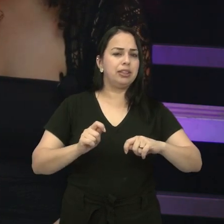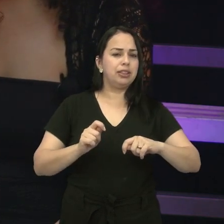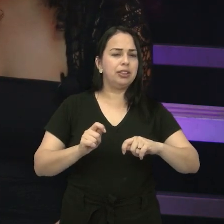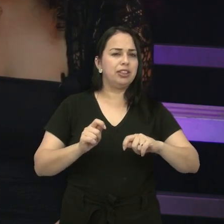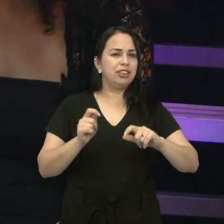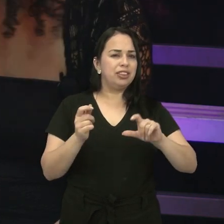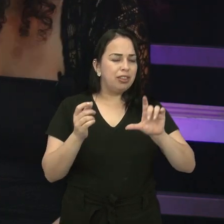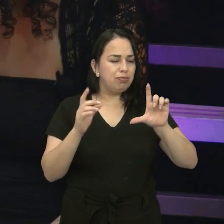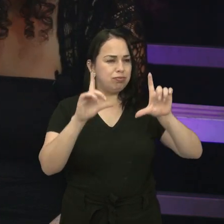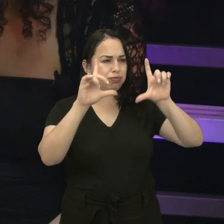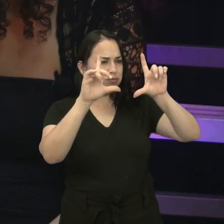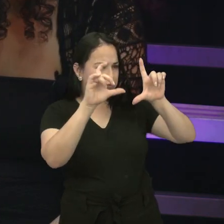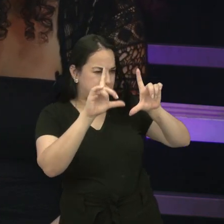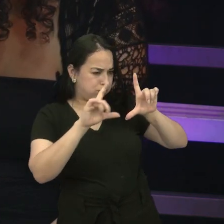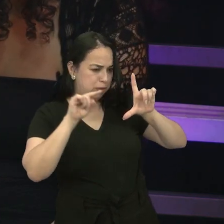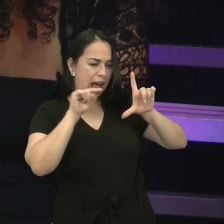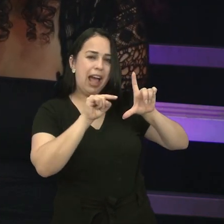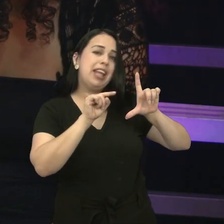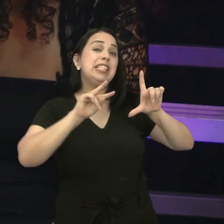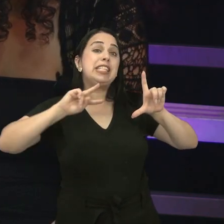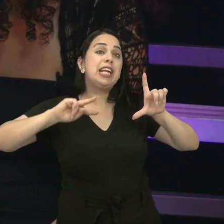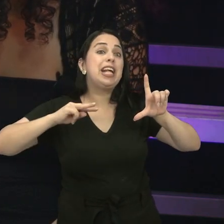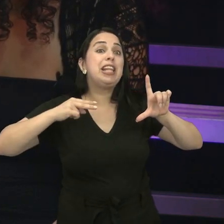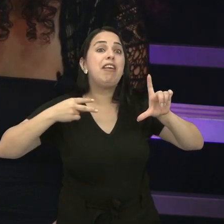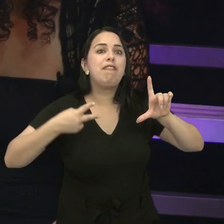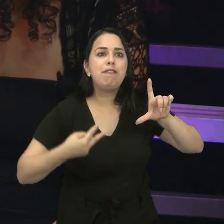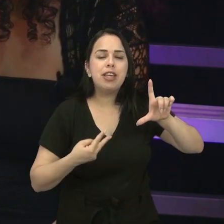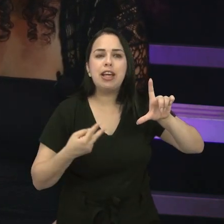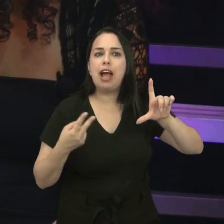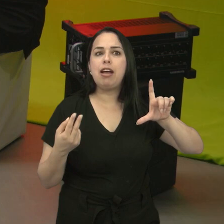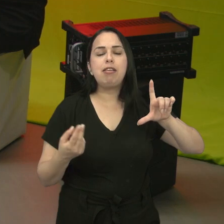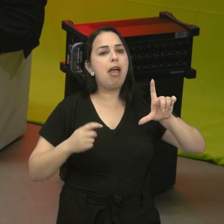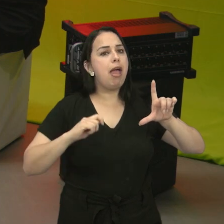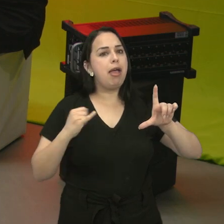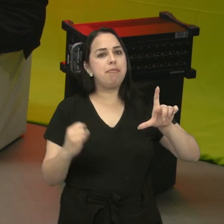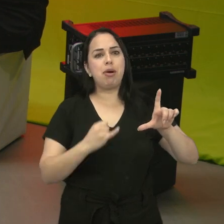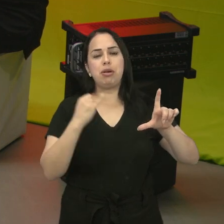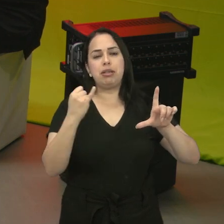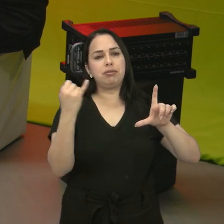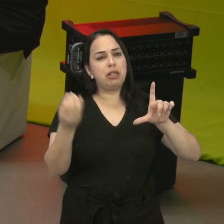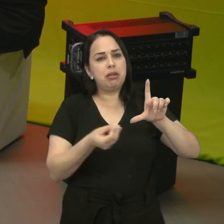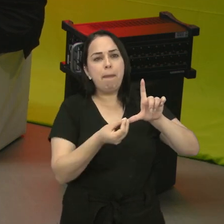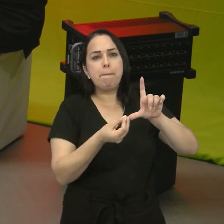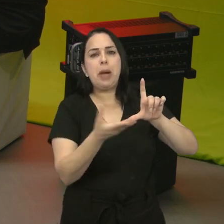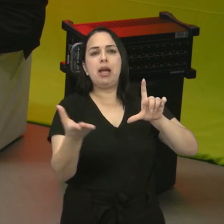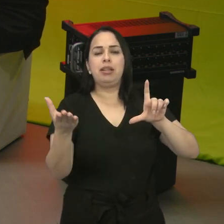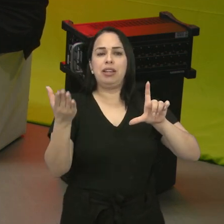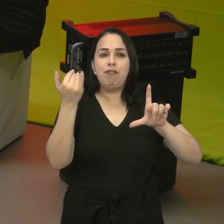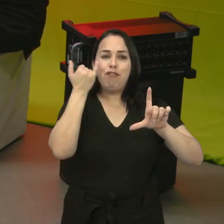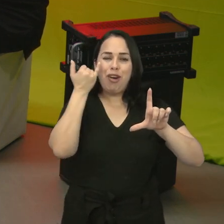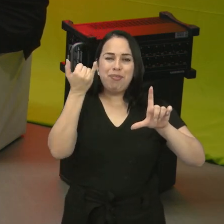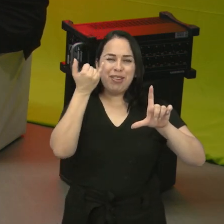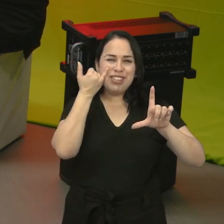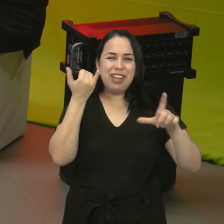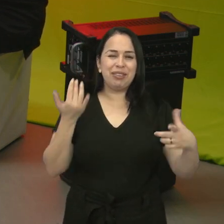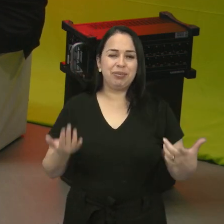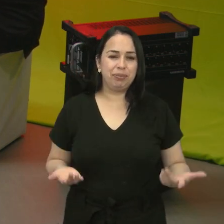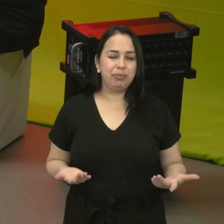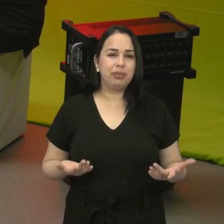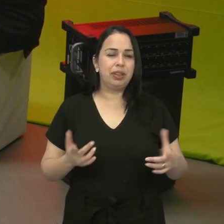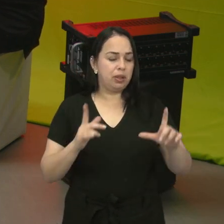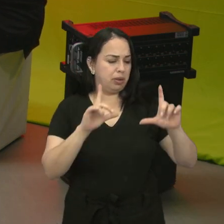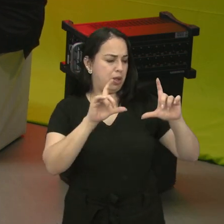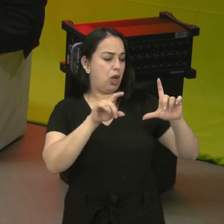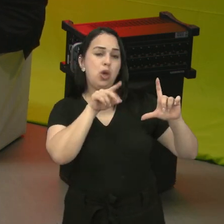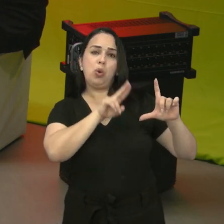você colocar conteúdo, você trazer um significado, trazer um sentido. Exato. E é legal você tentar passar essa mensagem, né? Ou essas